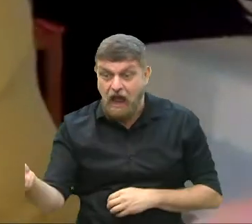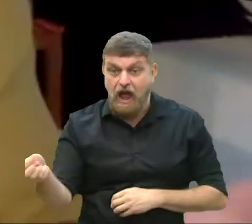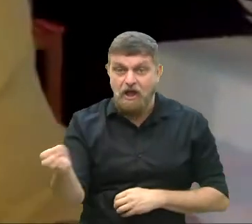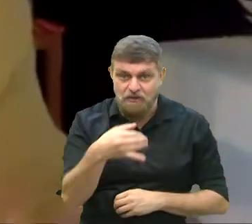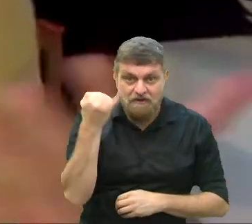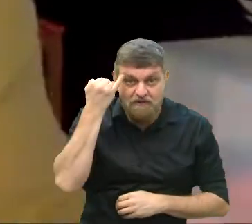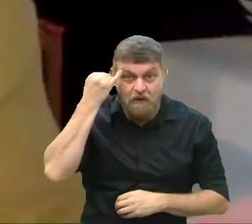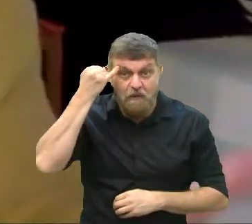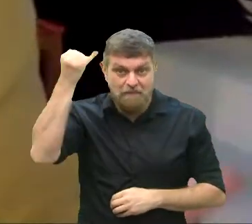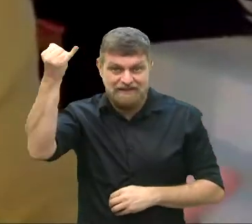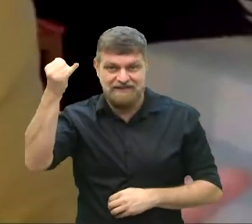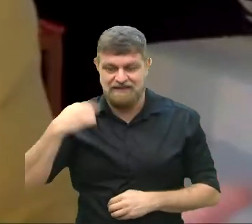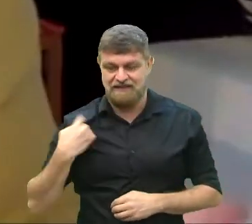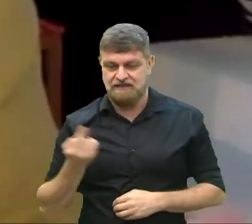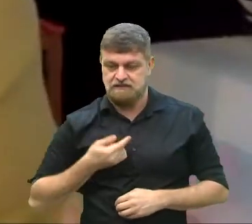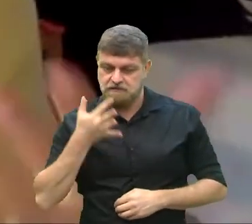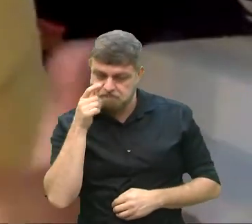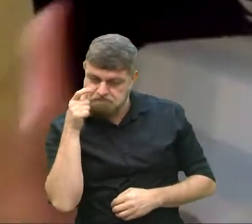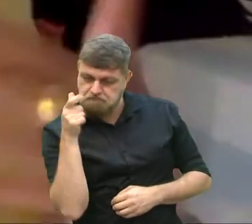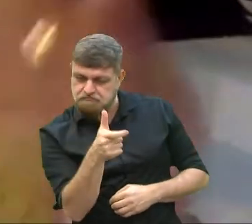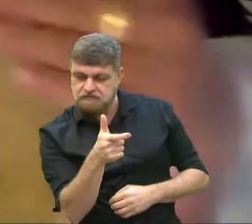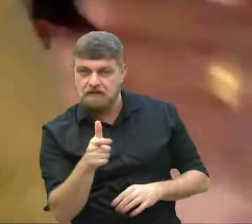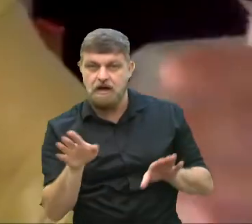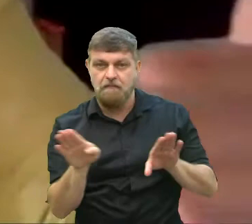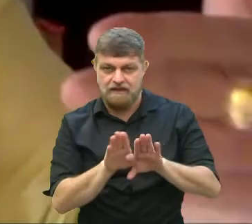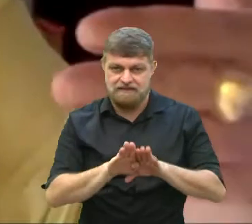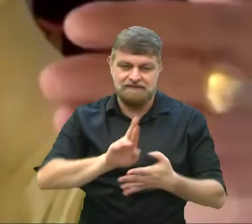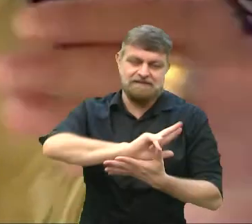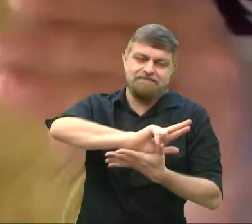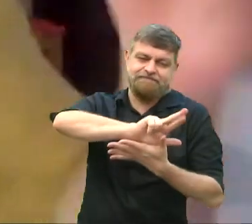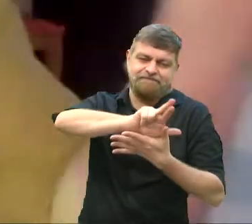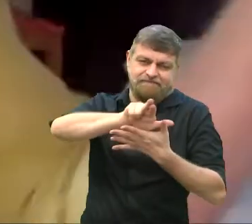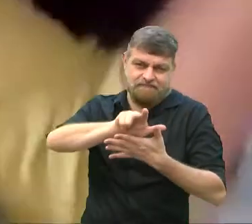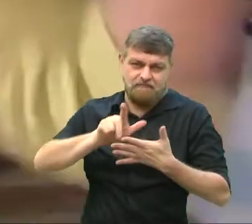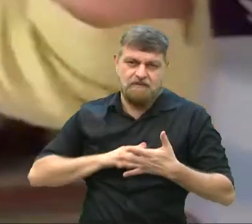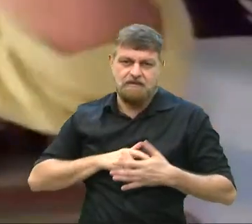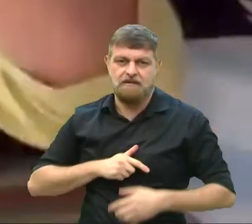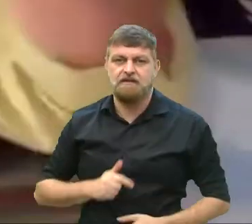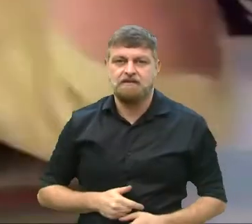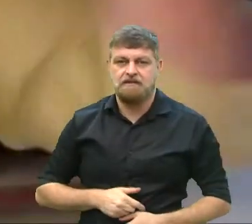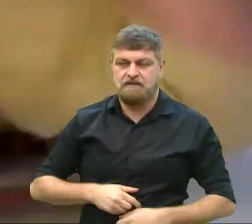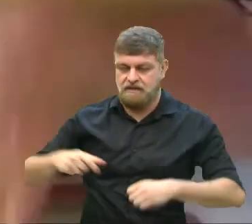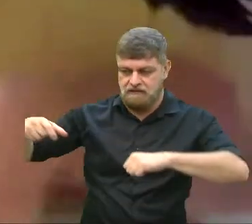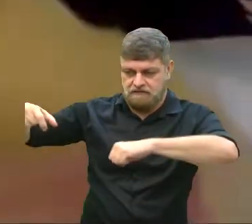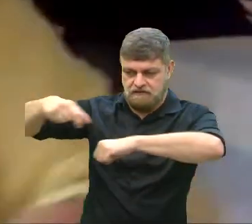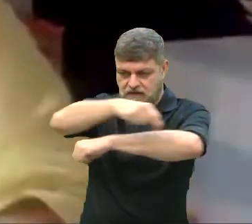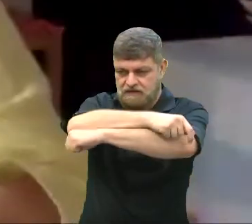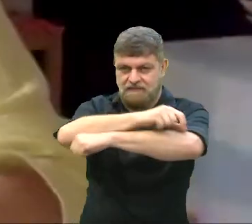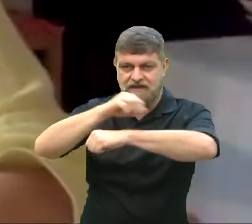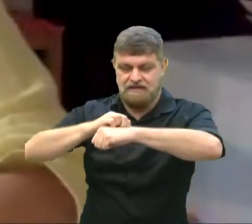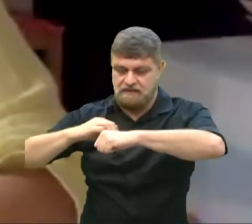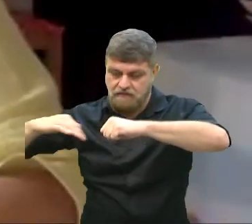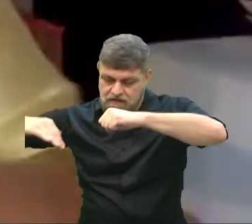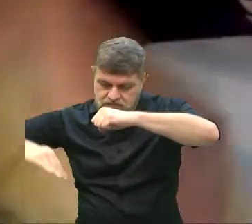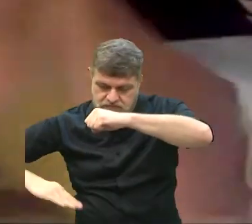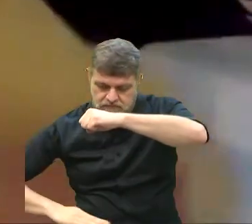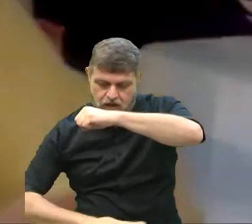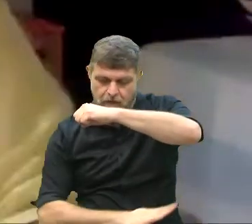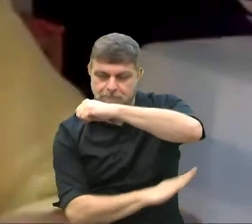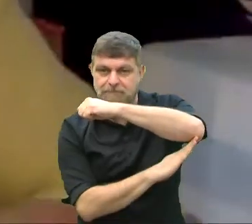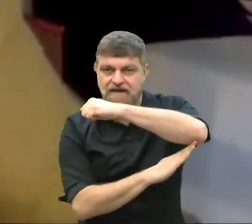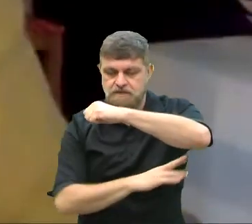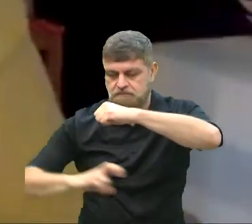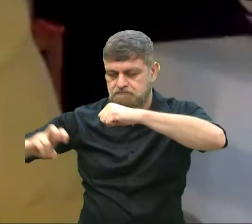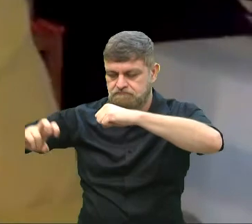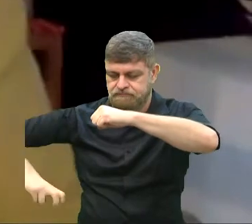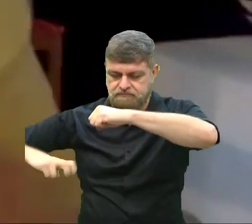vamos dizer assim, o que nos chama a atenção. Mas nós temos diversas outras passagens aéreas e também subterrâneas, né, para